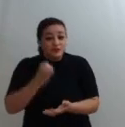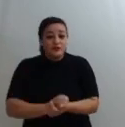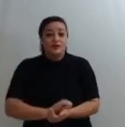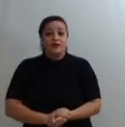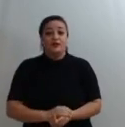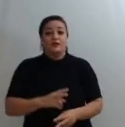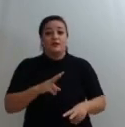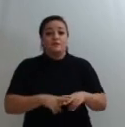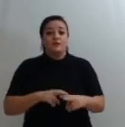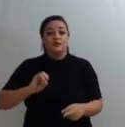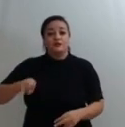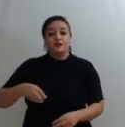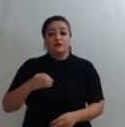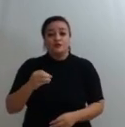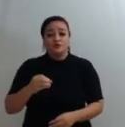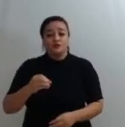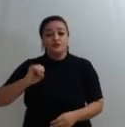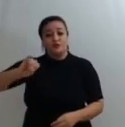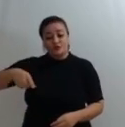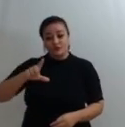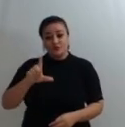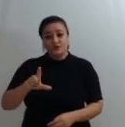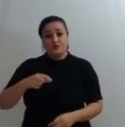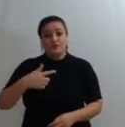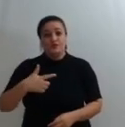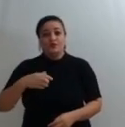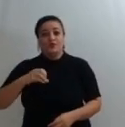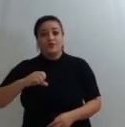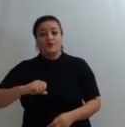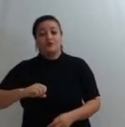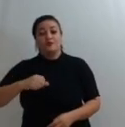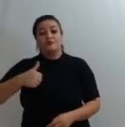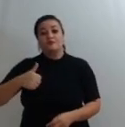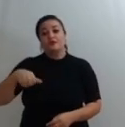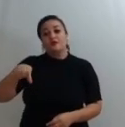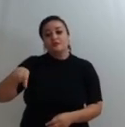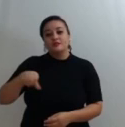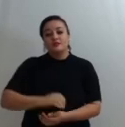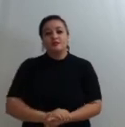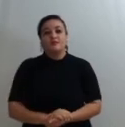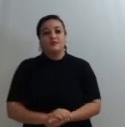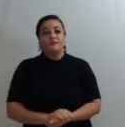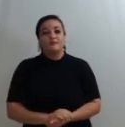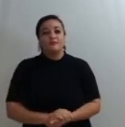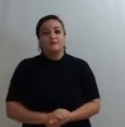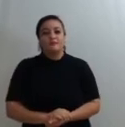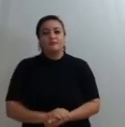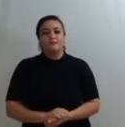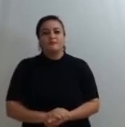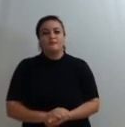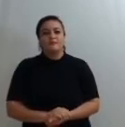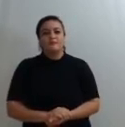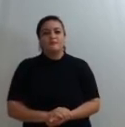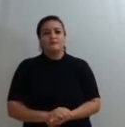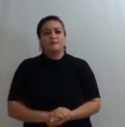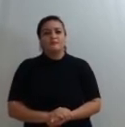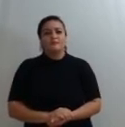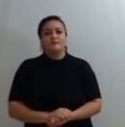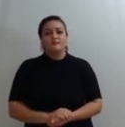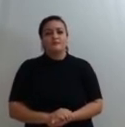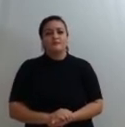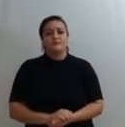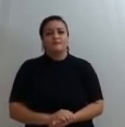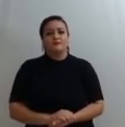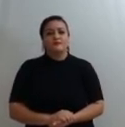mora do judiciário não evidenciada, precedente, parecer ministerial para denegação da ordem, constrangimento legal, ausência. Sobre o excesso de prazo